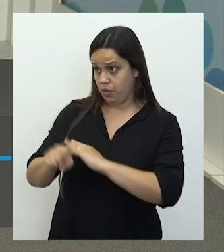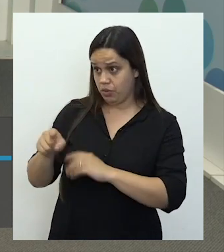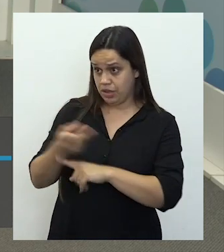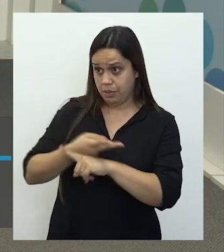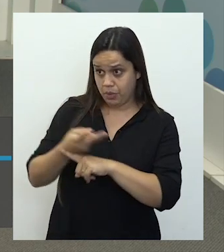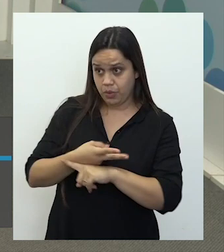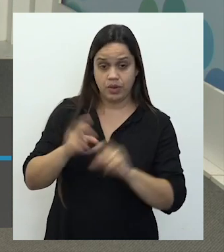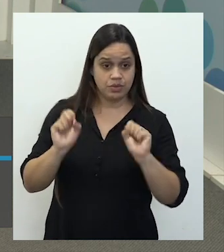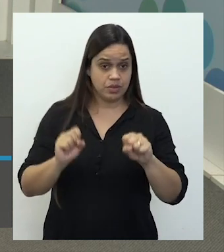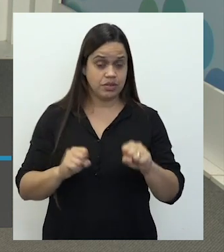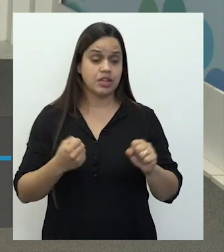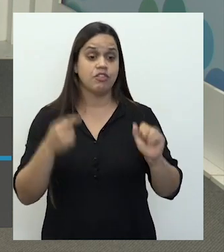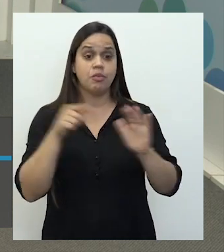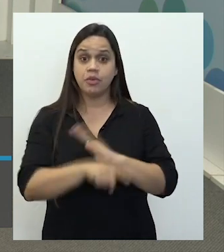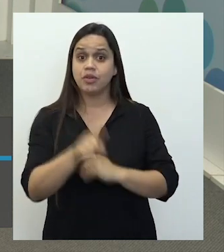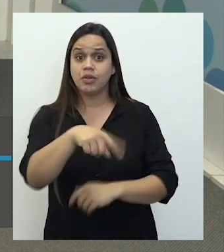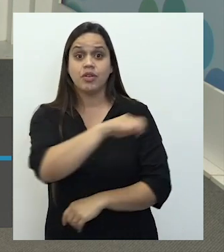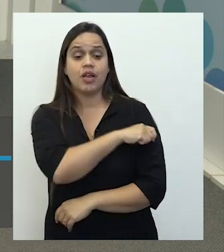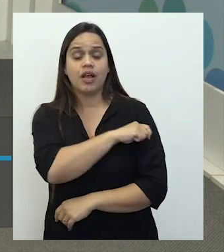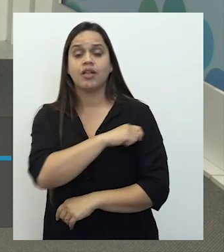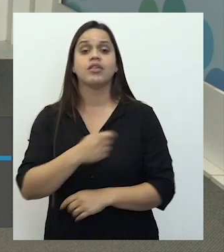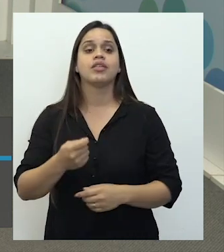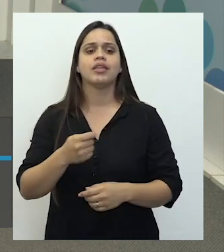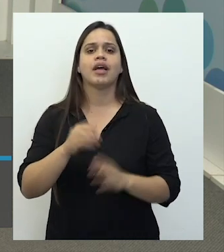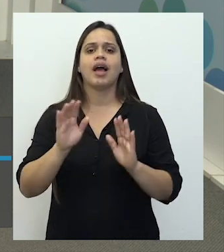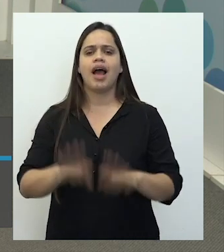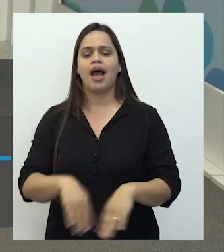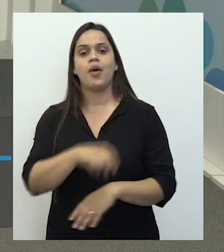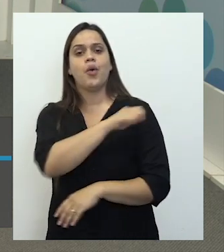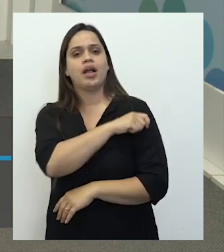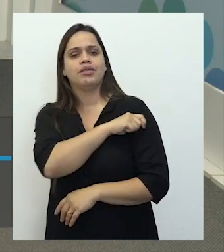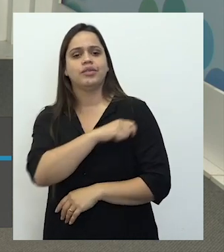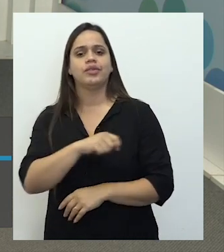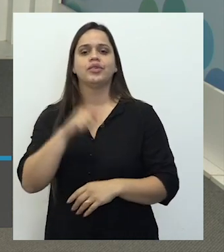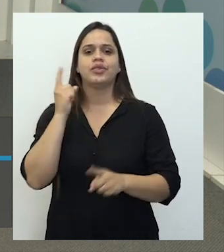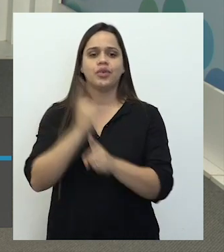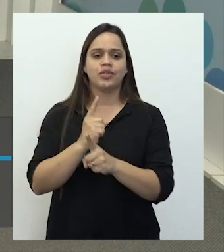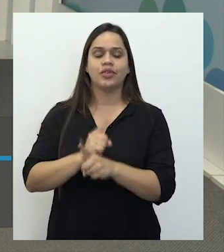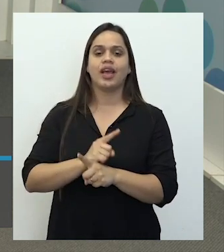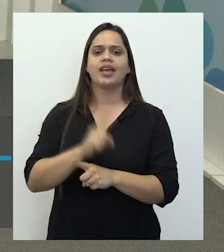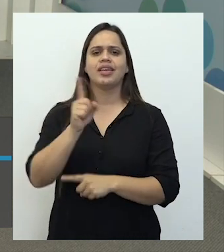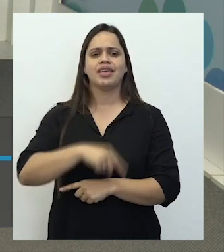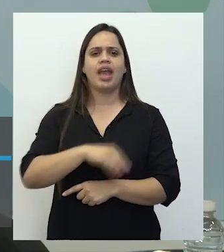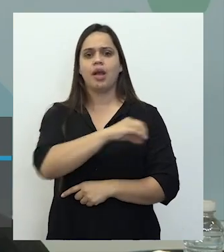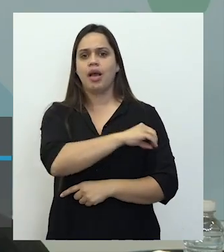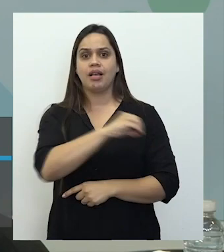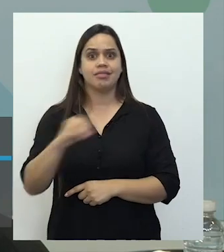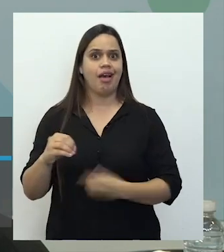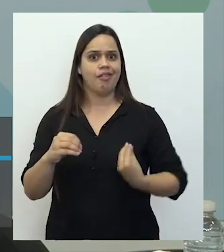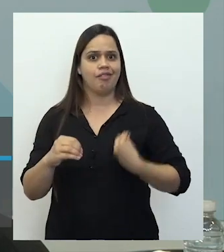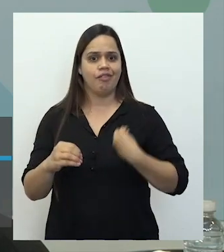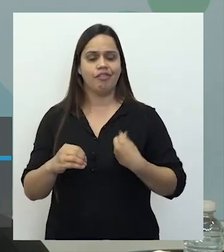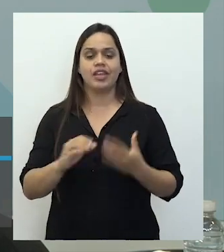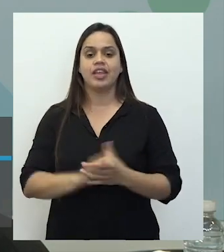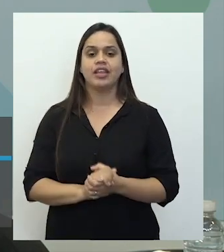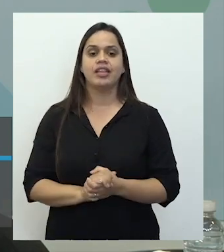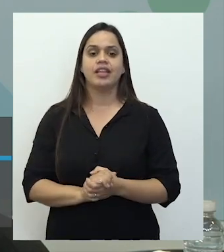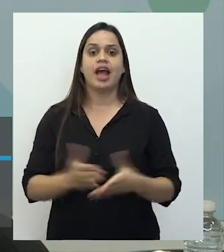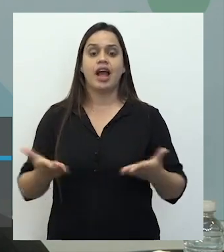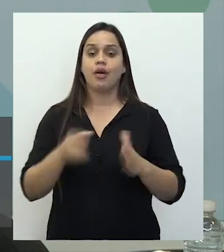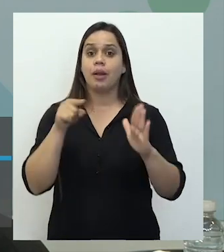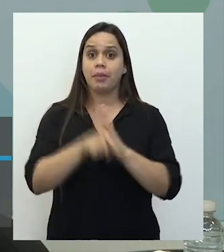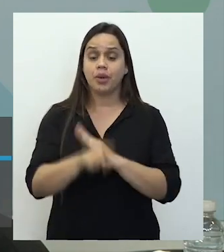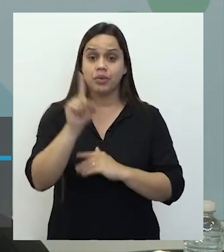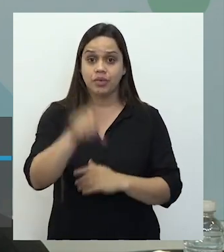achando? Claro, por favor. Fazer a pergunta para Achei. Os alunos aqui. Aluno Gabriel Galo, Zerando a Vida. Zerando a Vida, não conheci. Gabriel, vou abraço. Vou fazer a